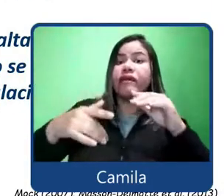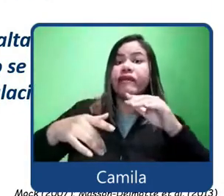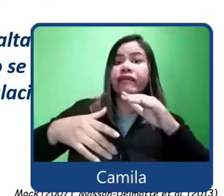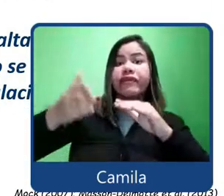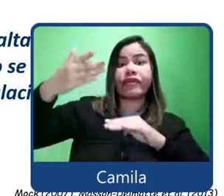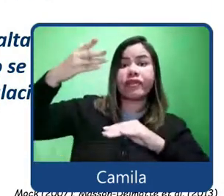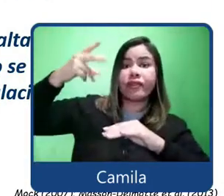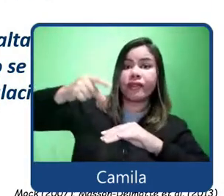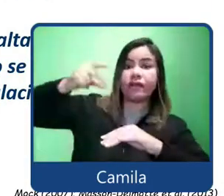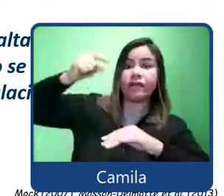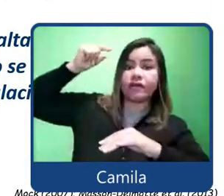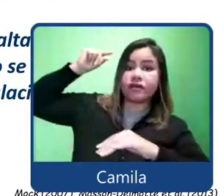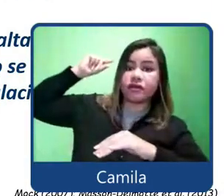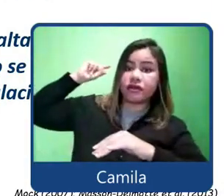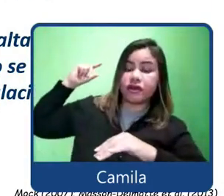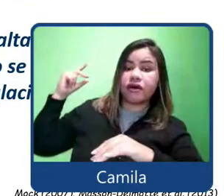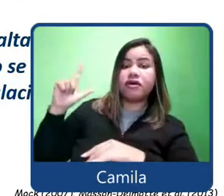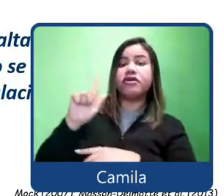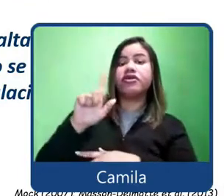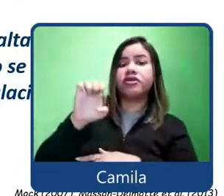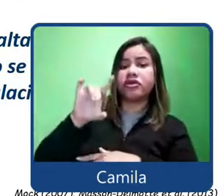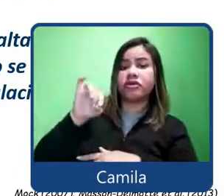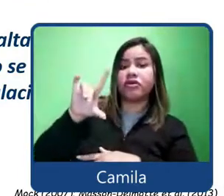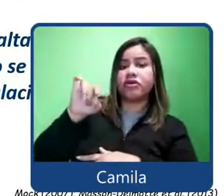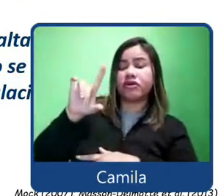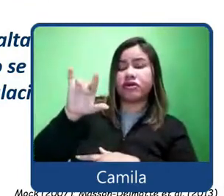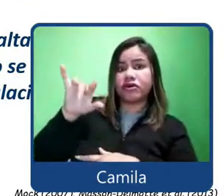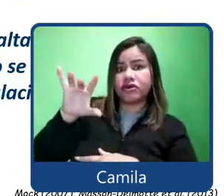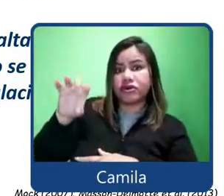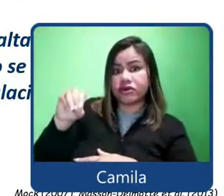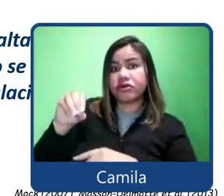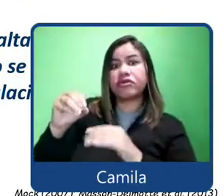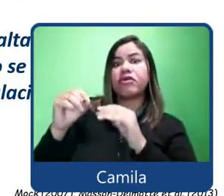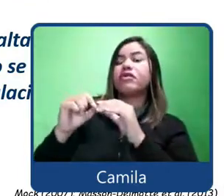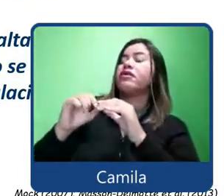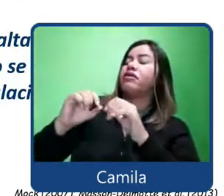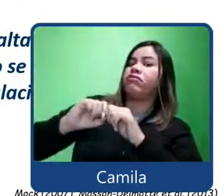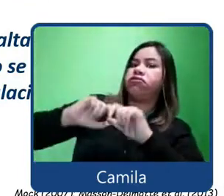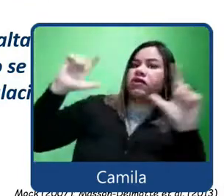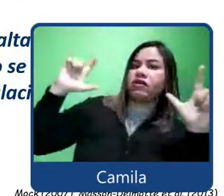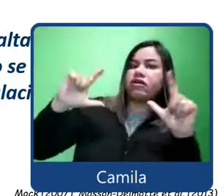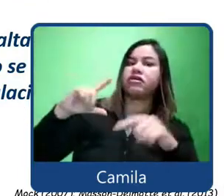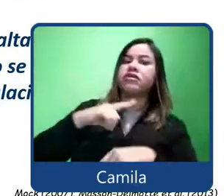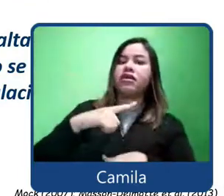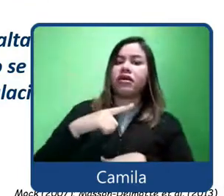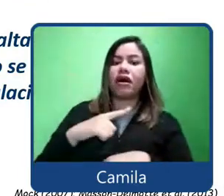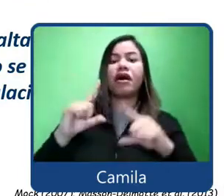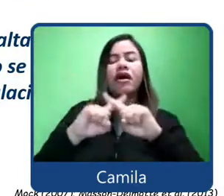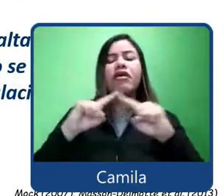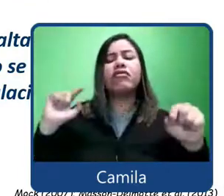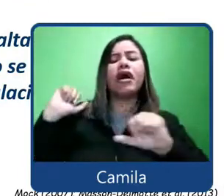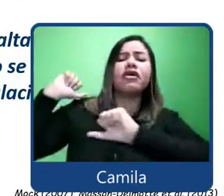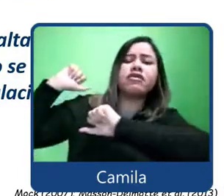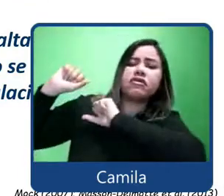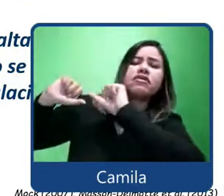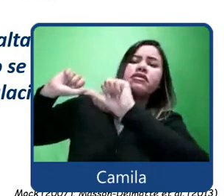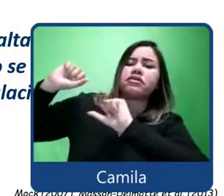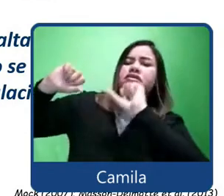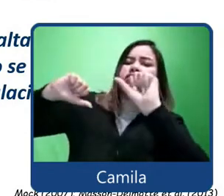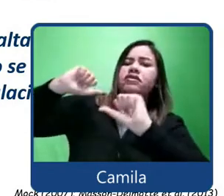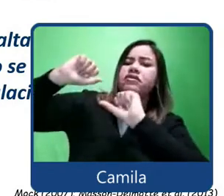geológico. Entretanto, e isso é fundamental, isso se deu nas transições entre os glaciais